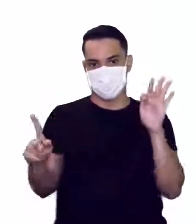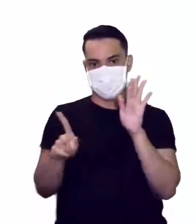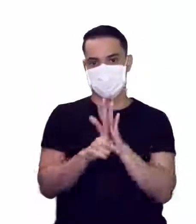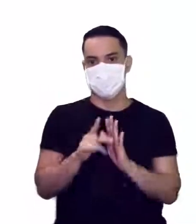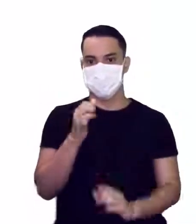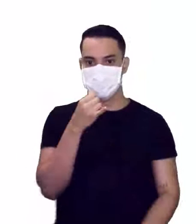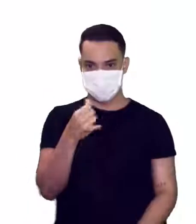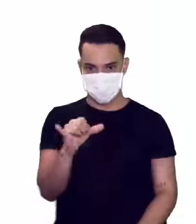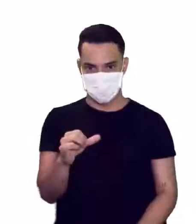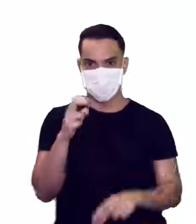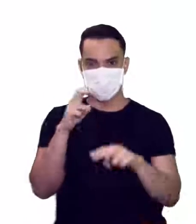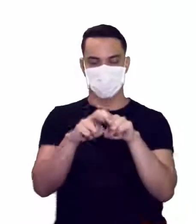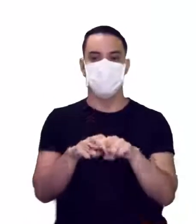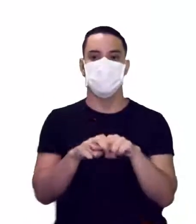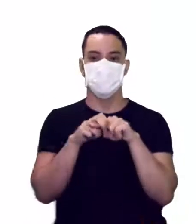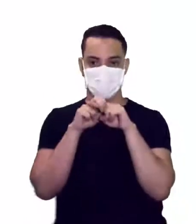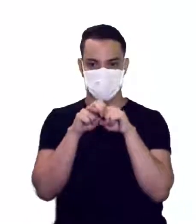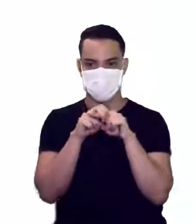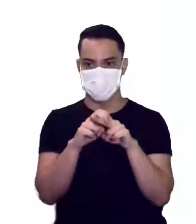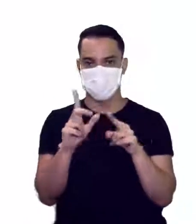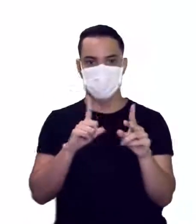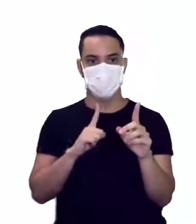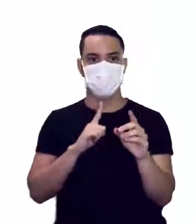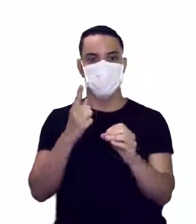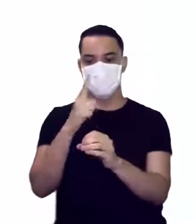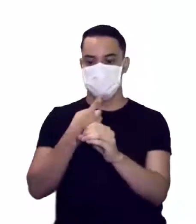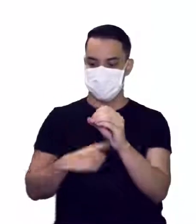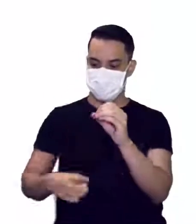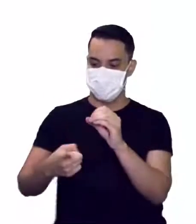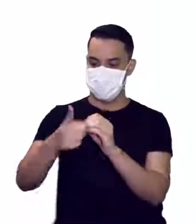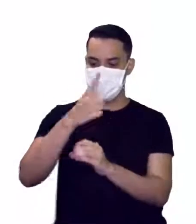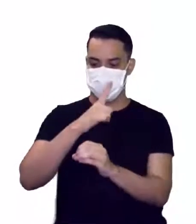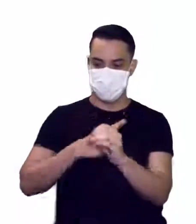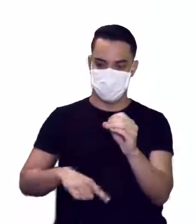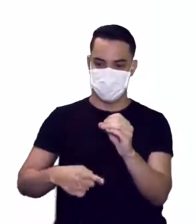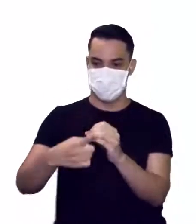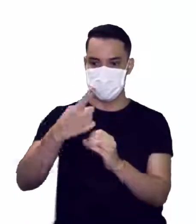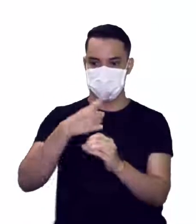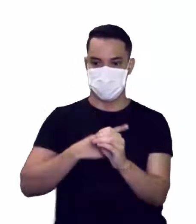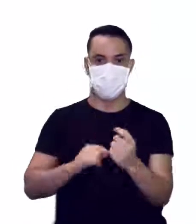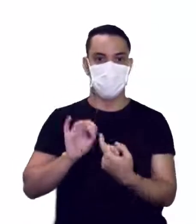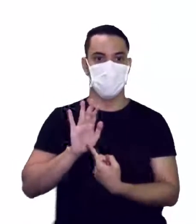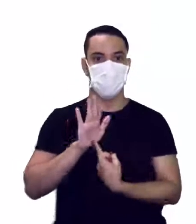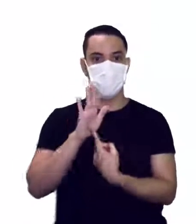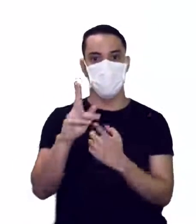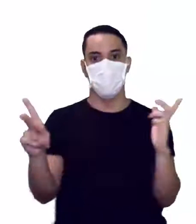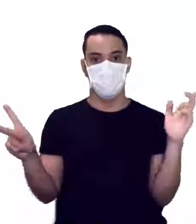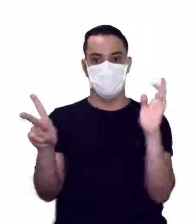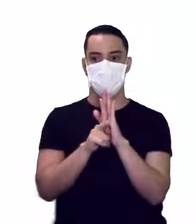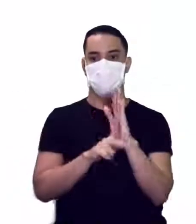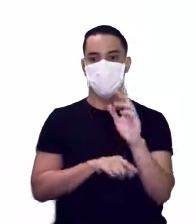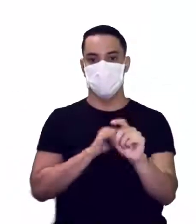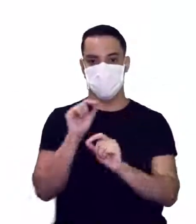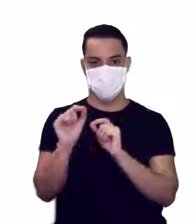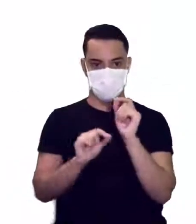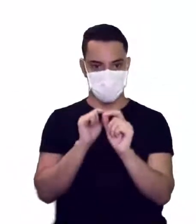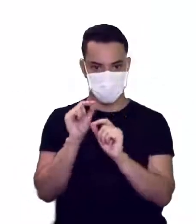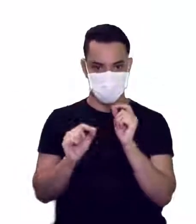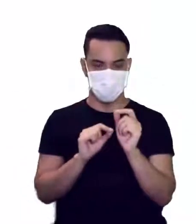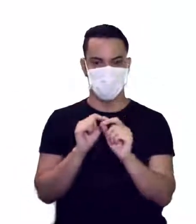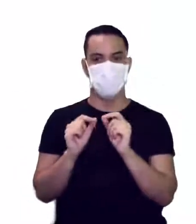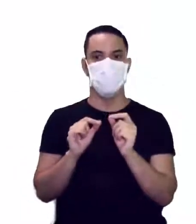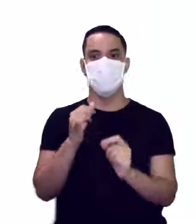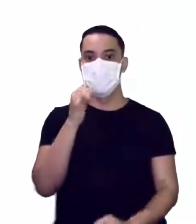elétrica. Então, os elétrons que ficam lá girando ao redor do núcleo apresentam uma propriedade chamada